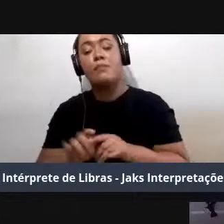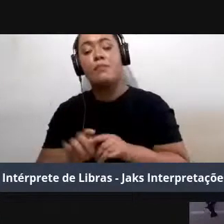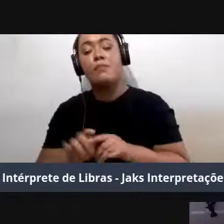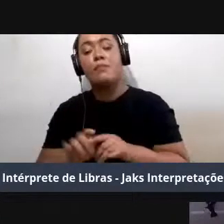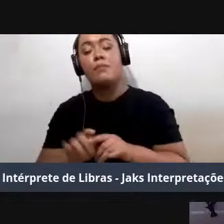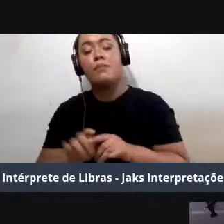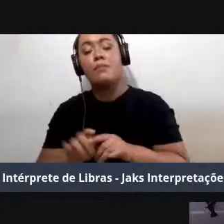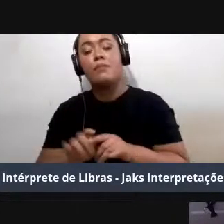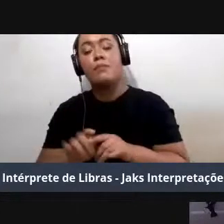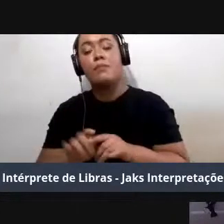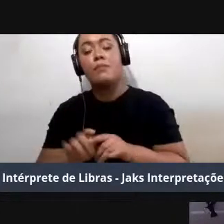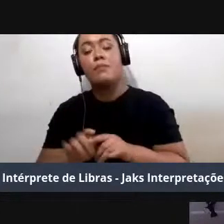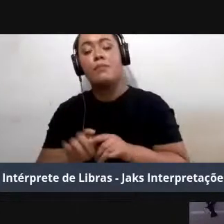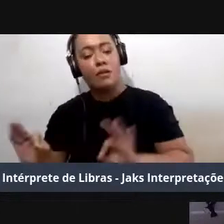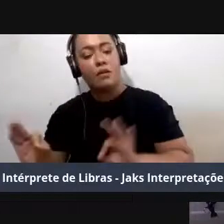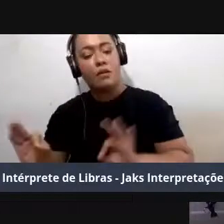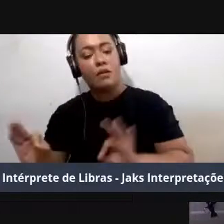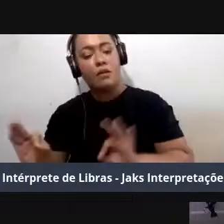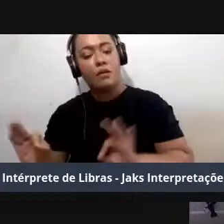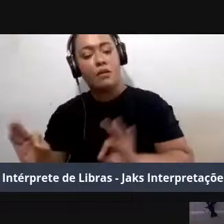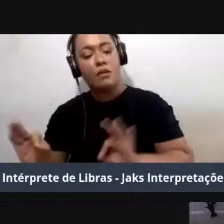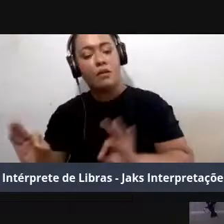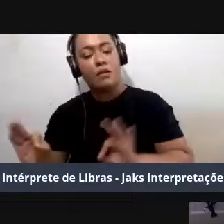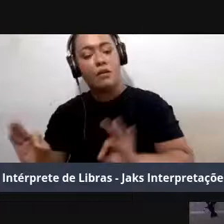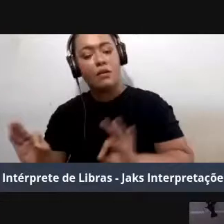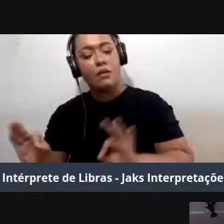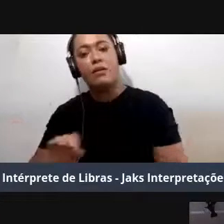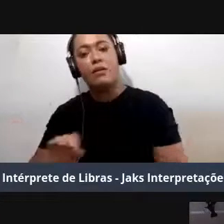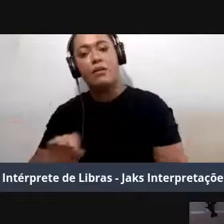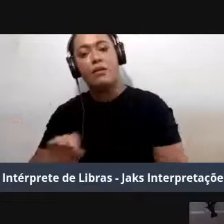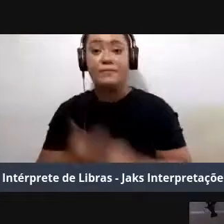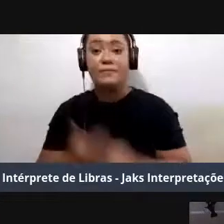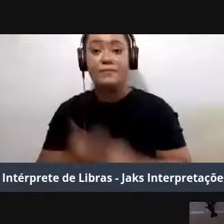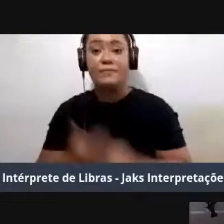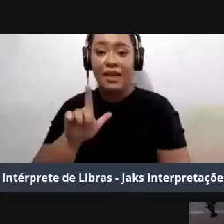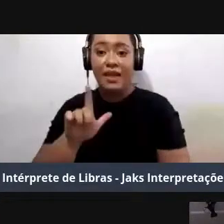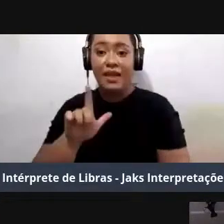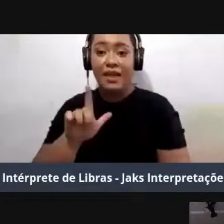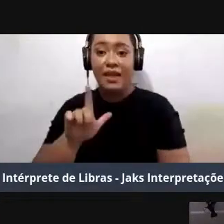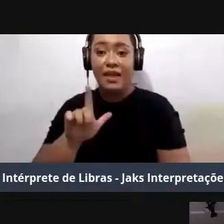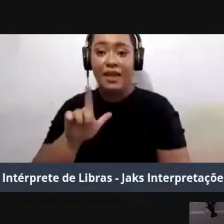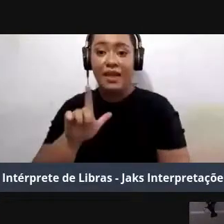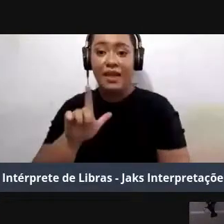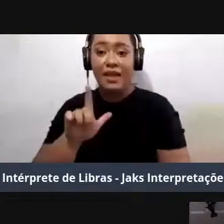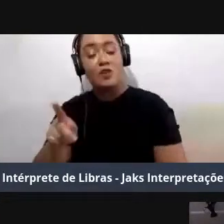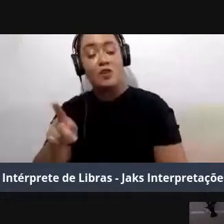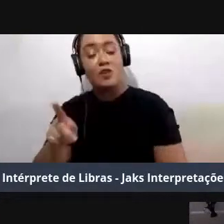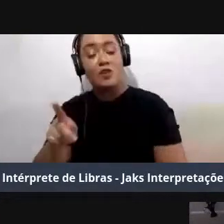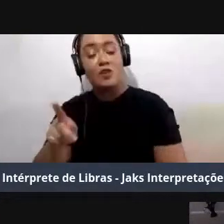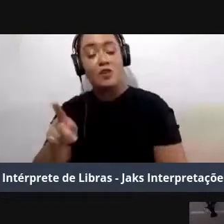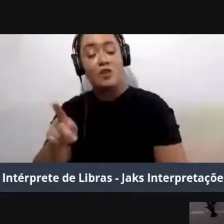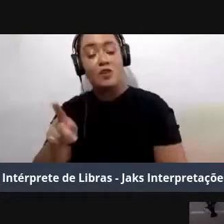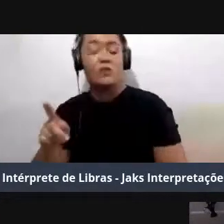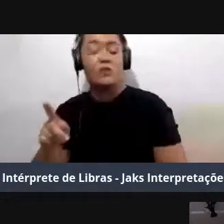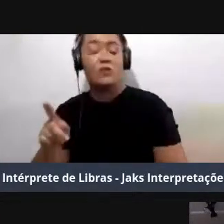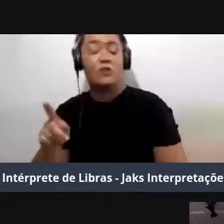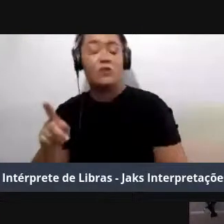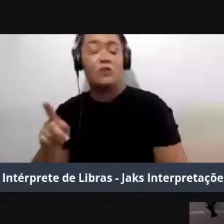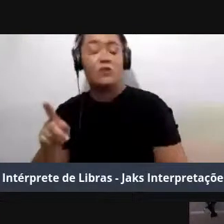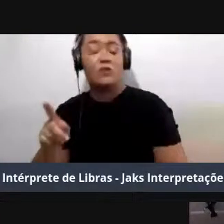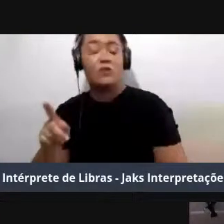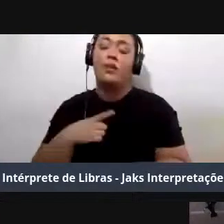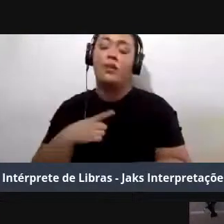do projeto. E as traduções em Libras estão sendo feitas por Jaques Interpretações.